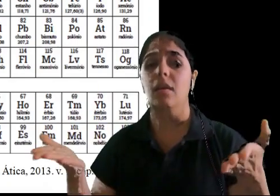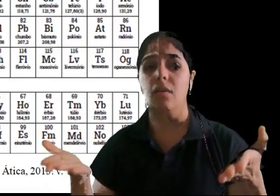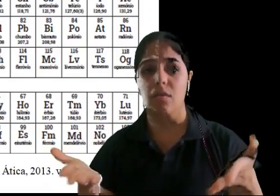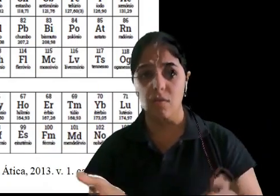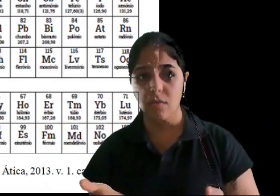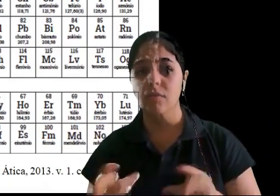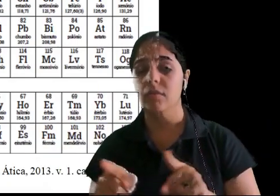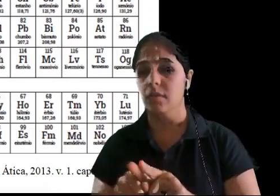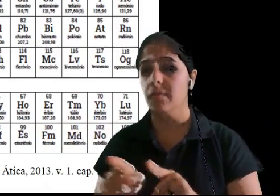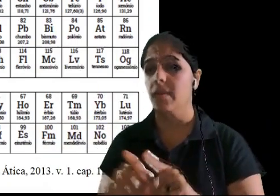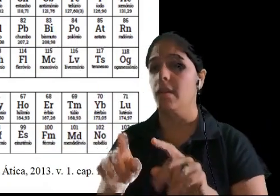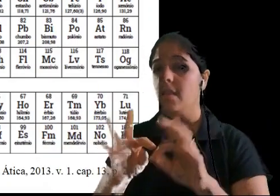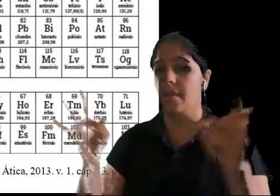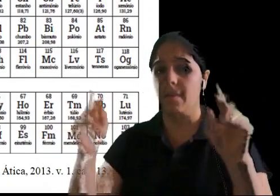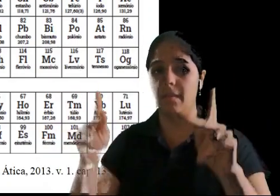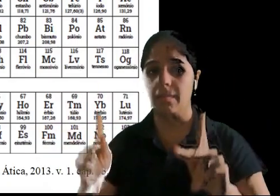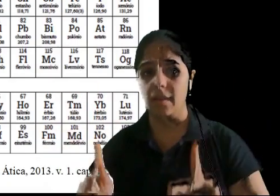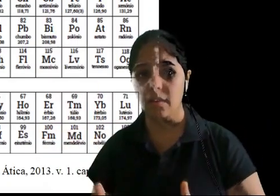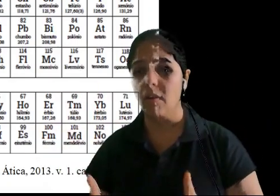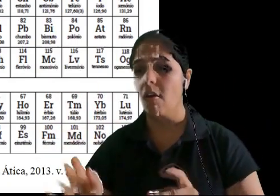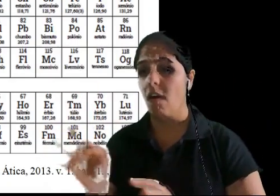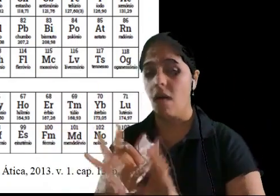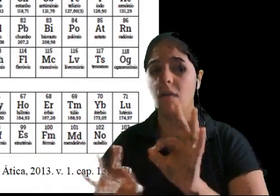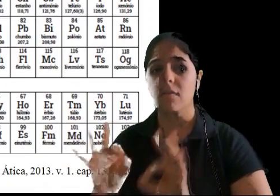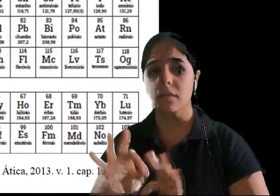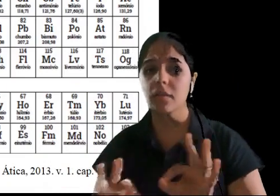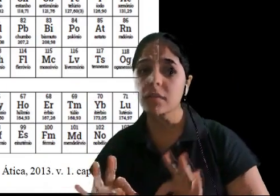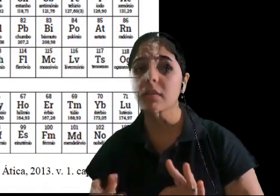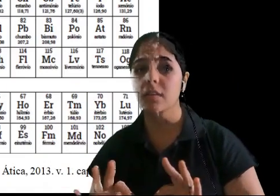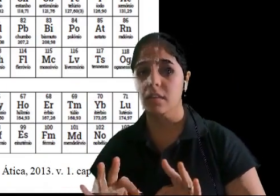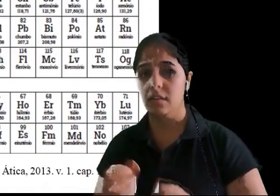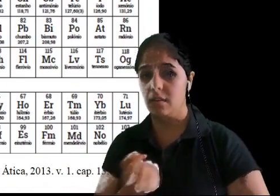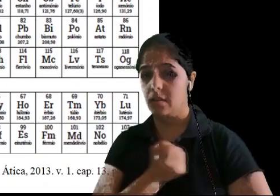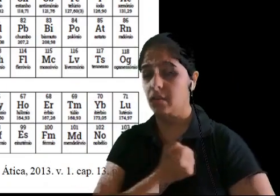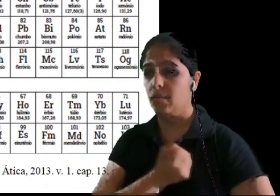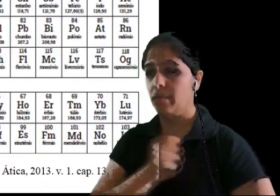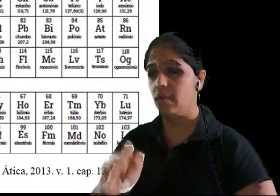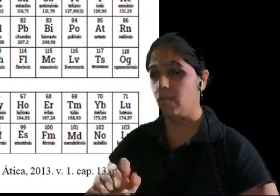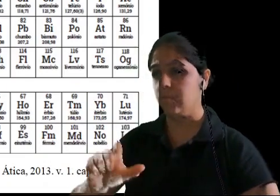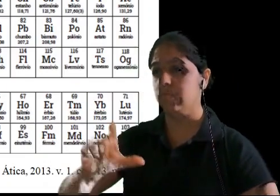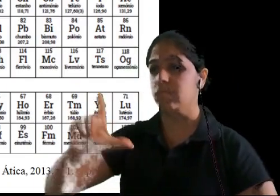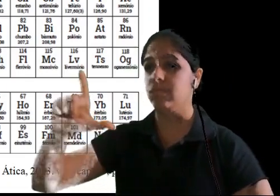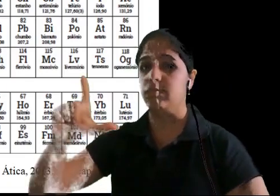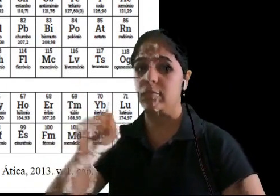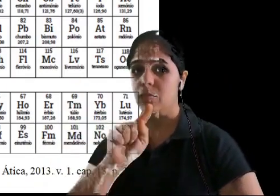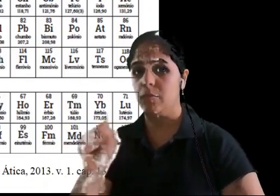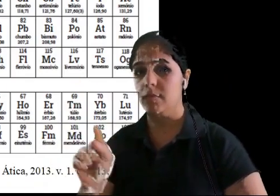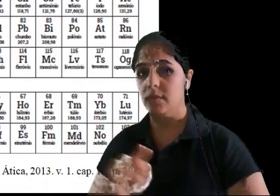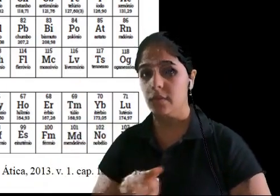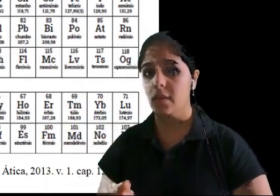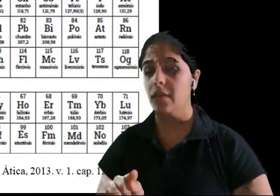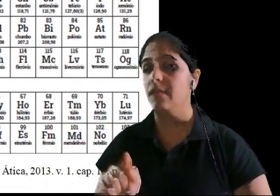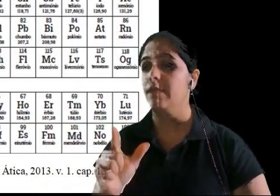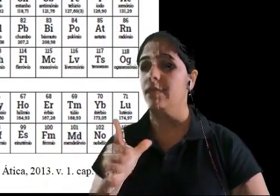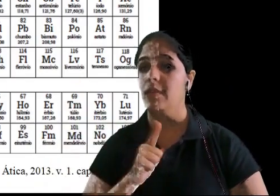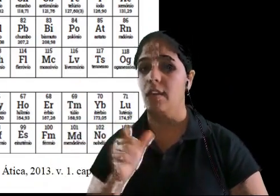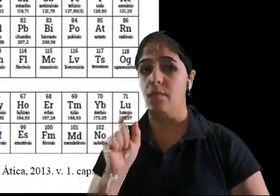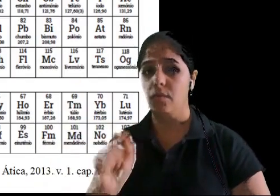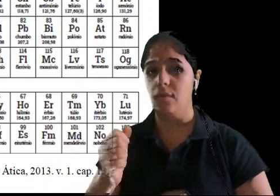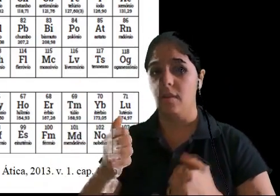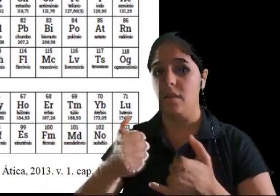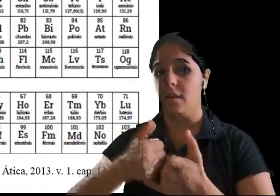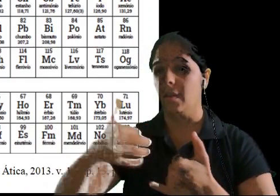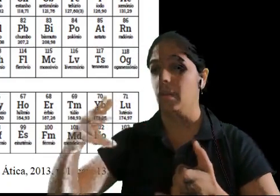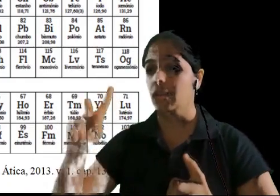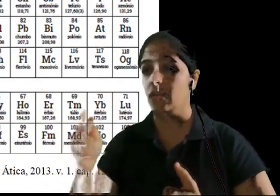E atualmente a nossa tabela periódica é organizada em ordem crescente de número atômico. Então aqui nós temos